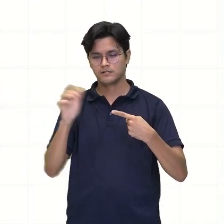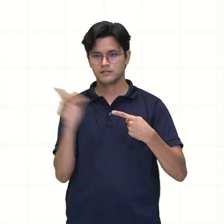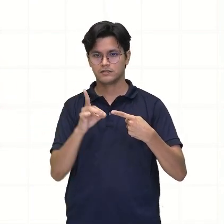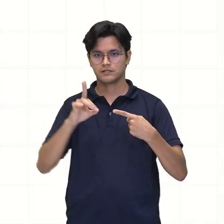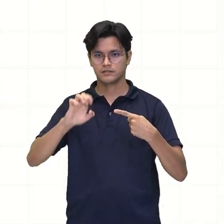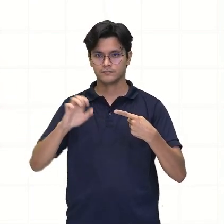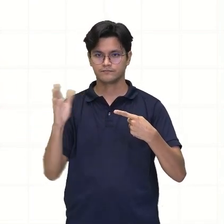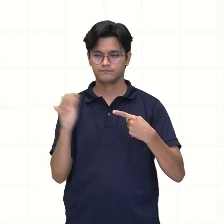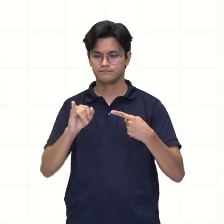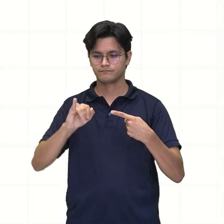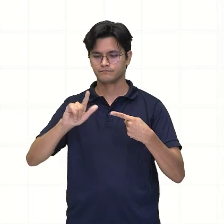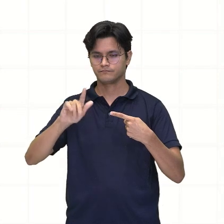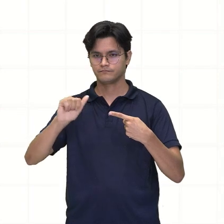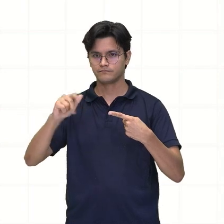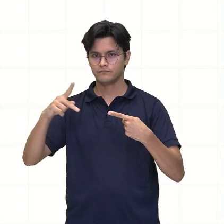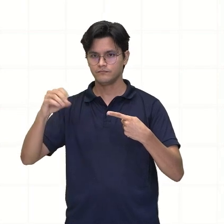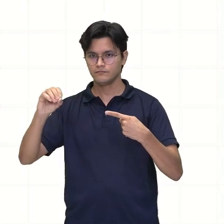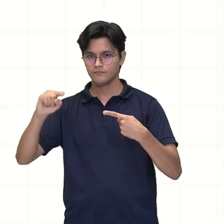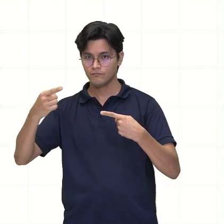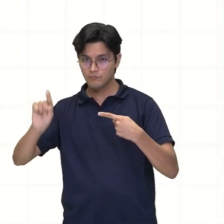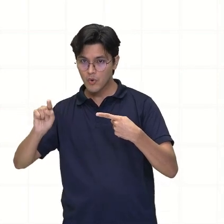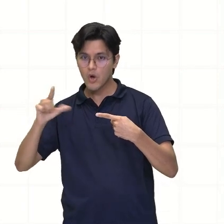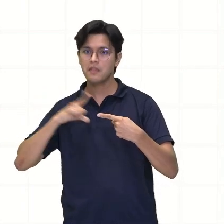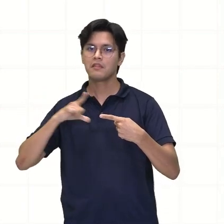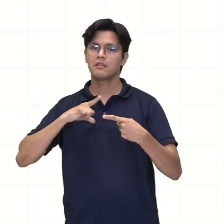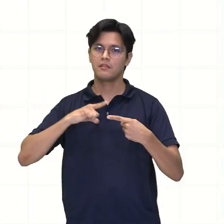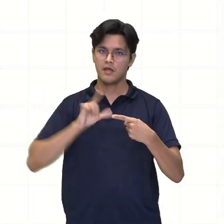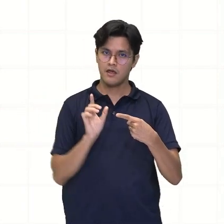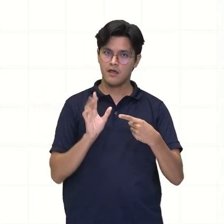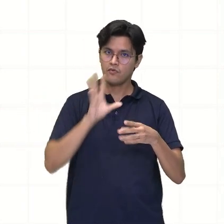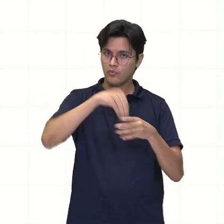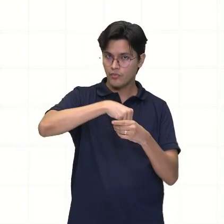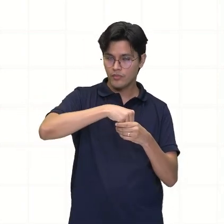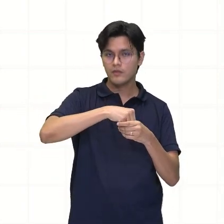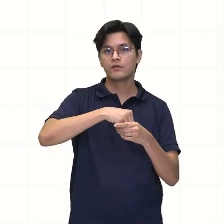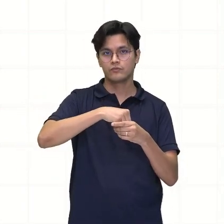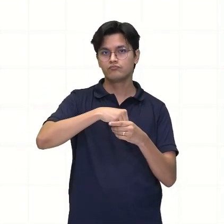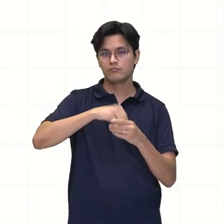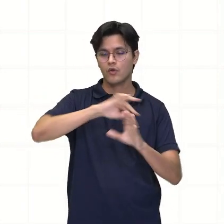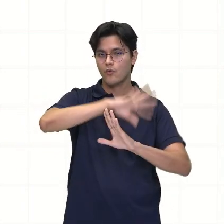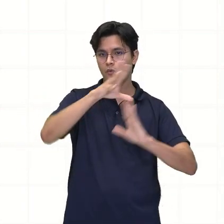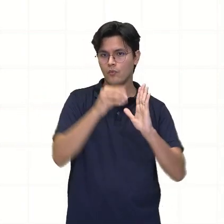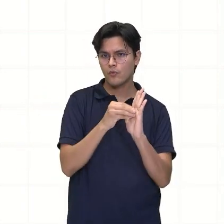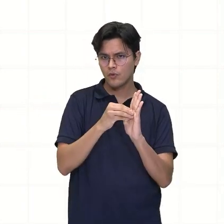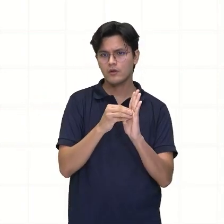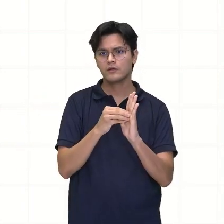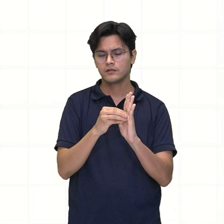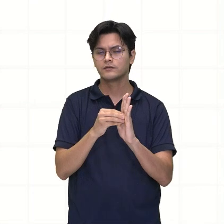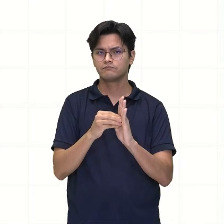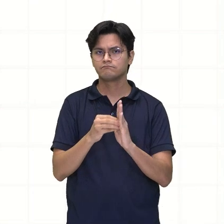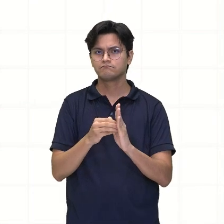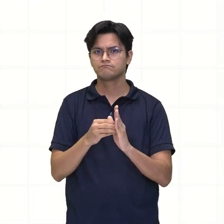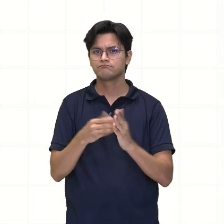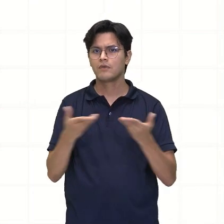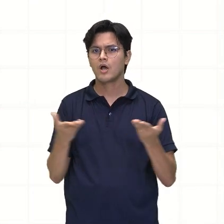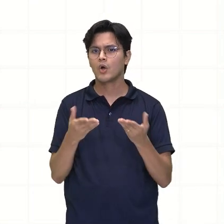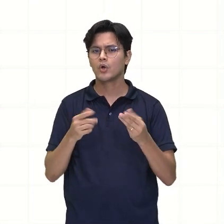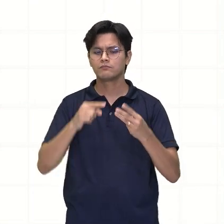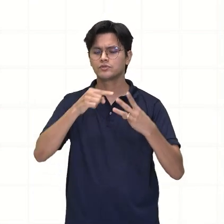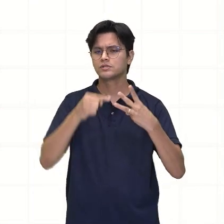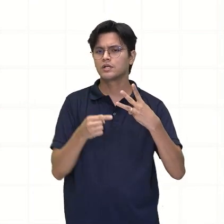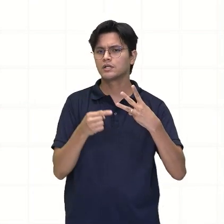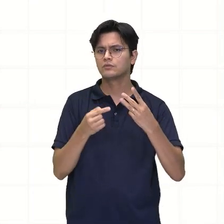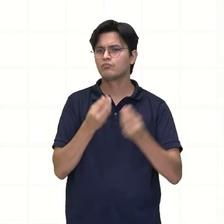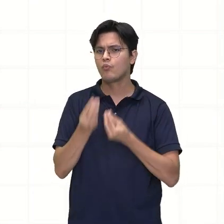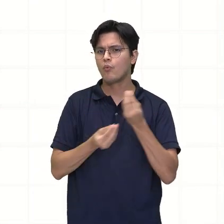nos níveis da floresta amazônica, né? E aí, o que a gente vai perceber de diferença com relação aos outros níveis? É com